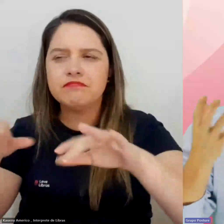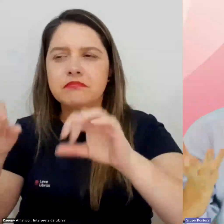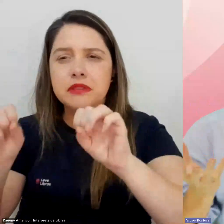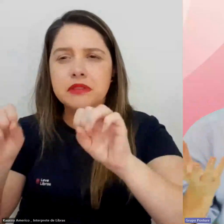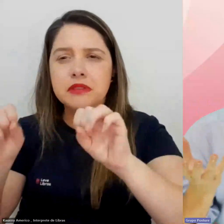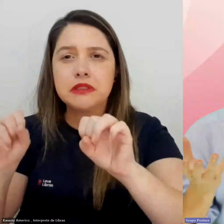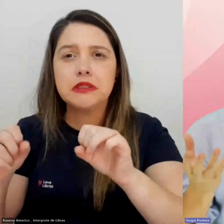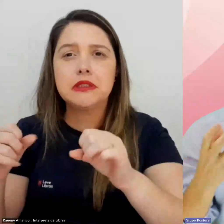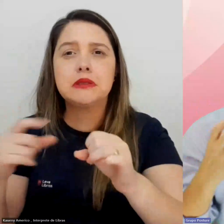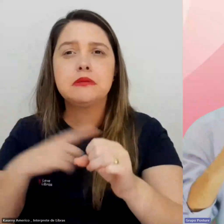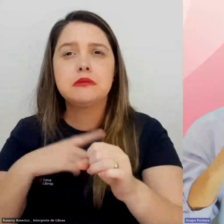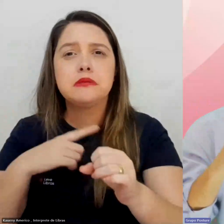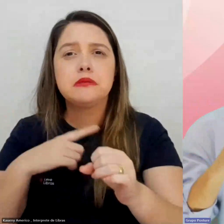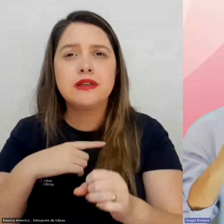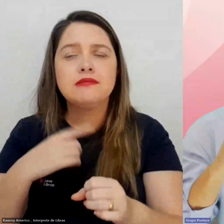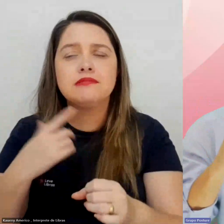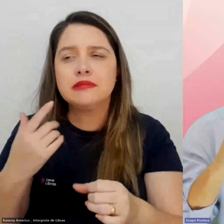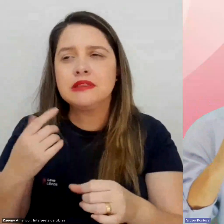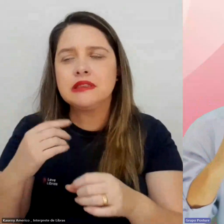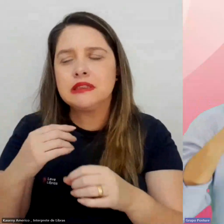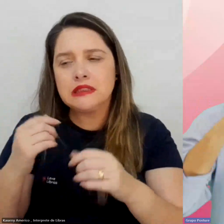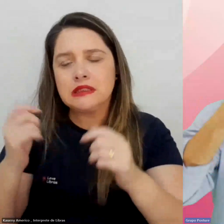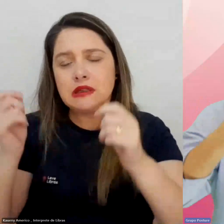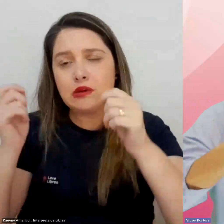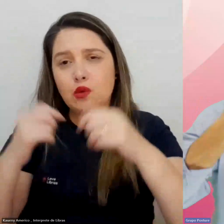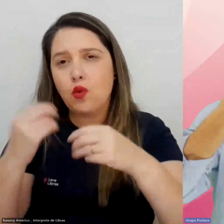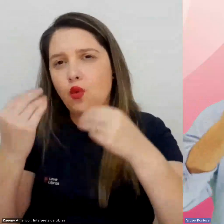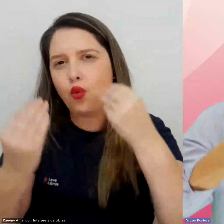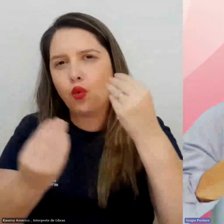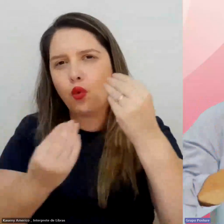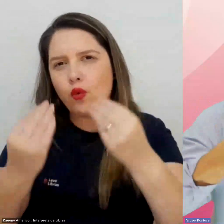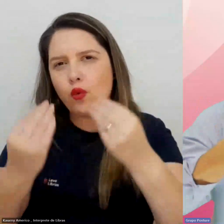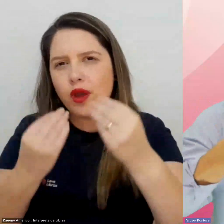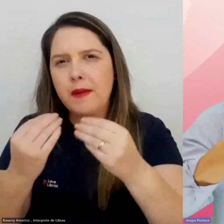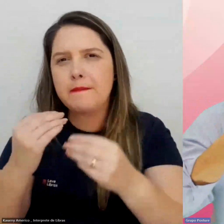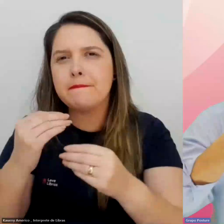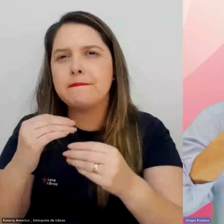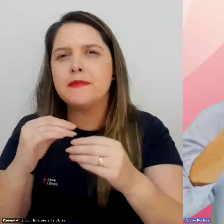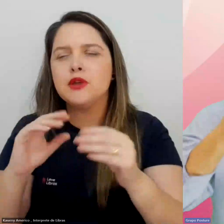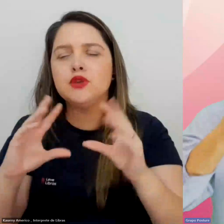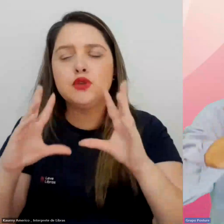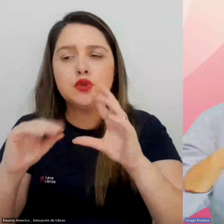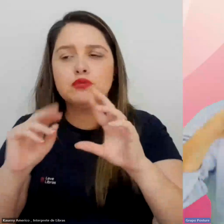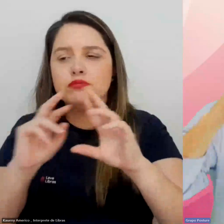proliferação celular. Então, seria como uma bexiguinha, só que totalmente